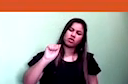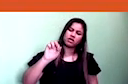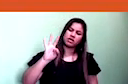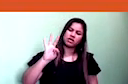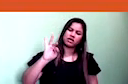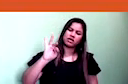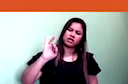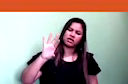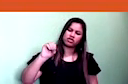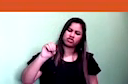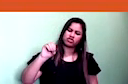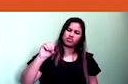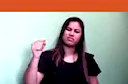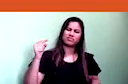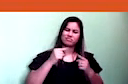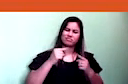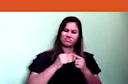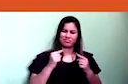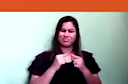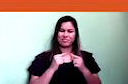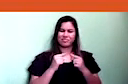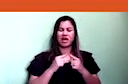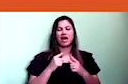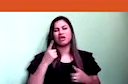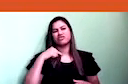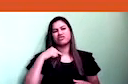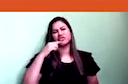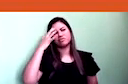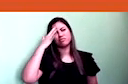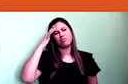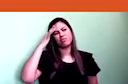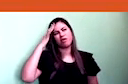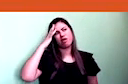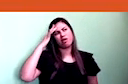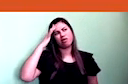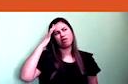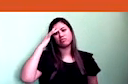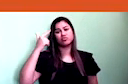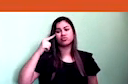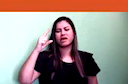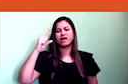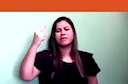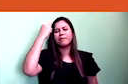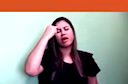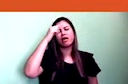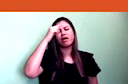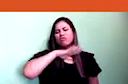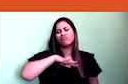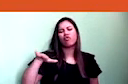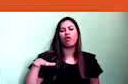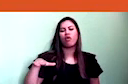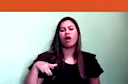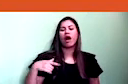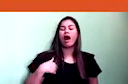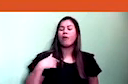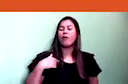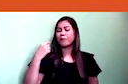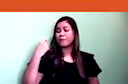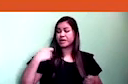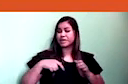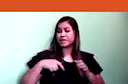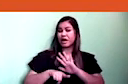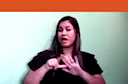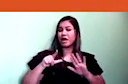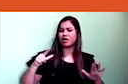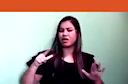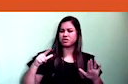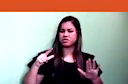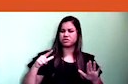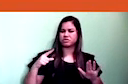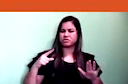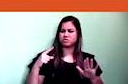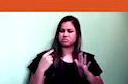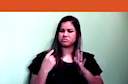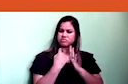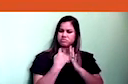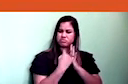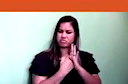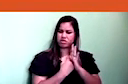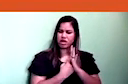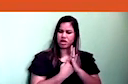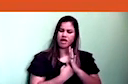esse automático dos pensamentos, né? A gente tem que se perguntar que evidências eu tenho de que ou